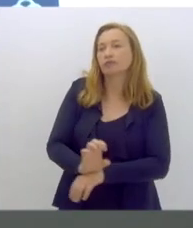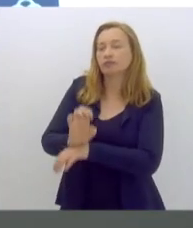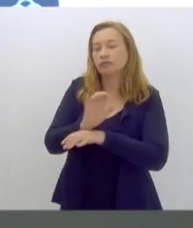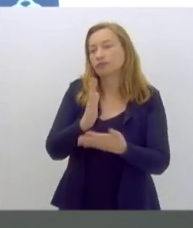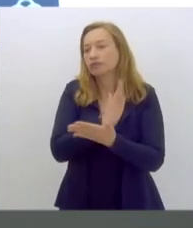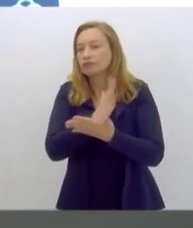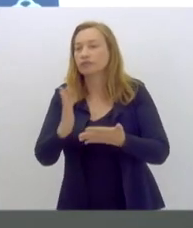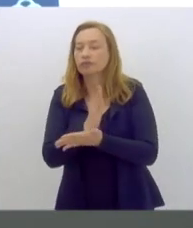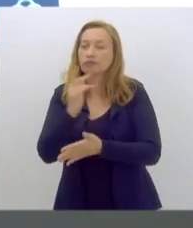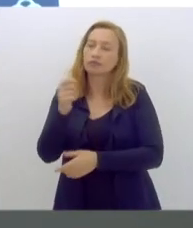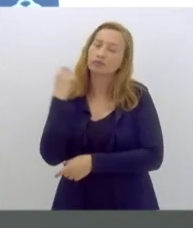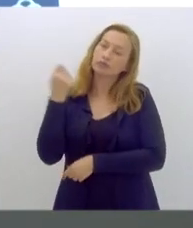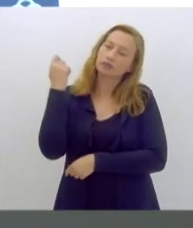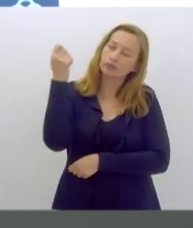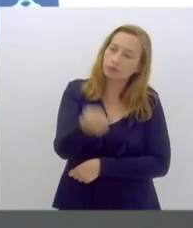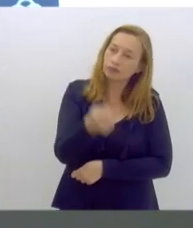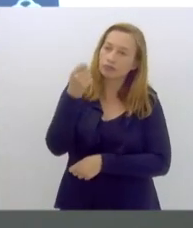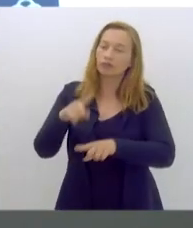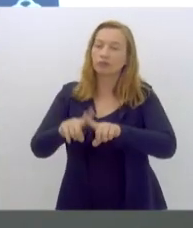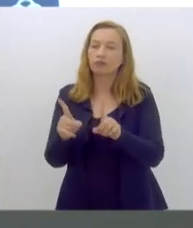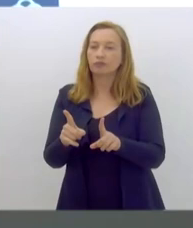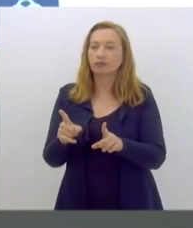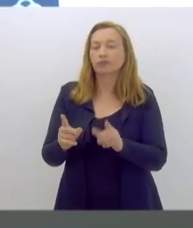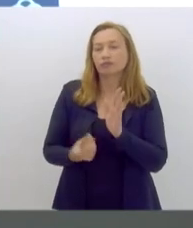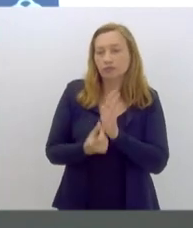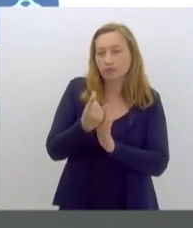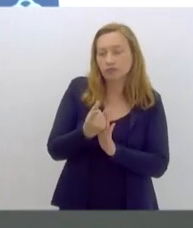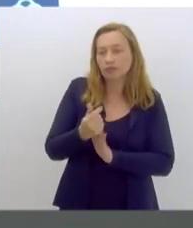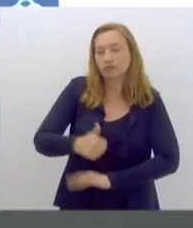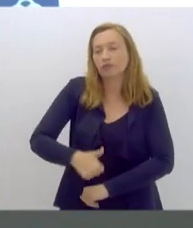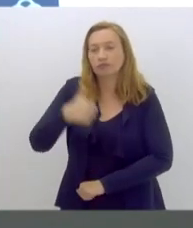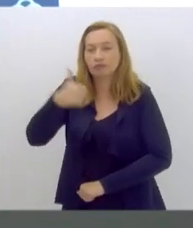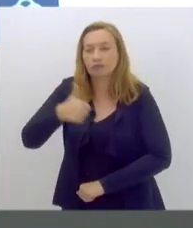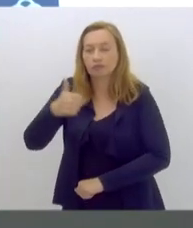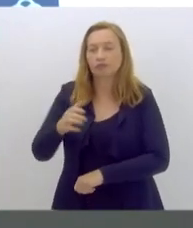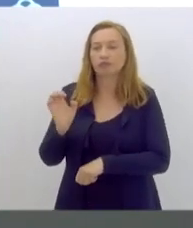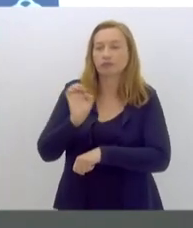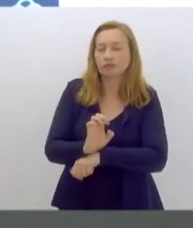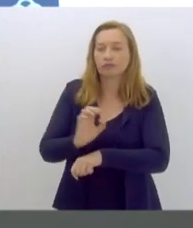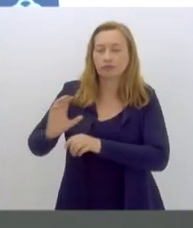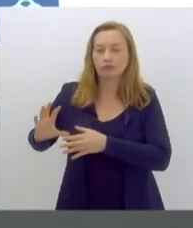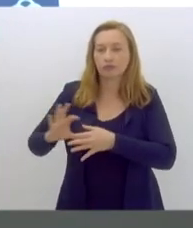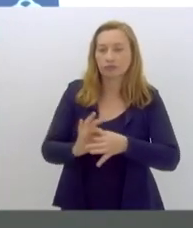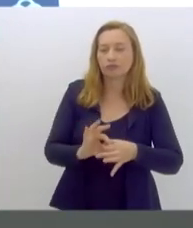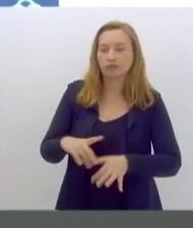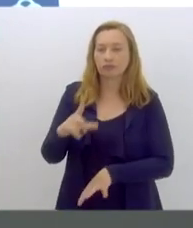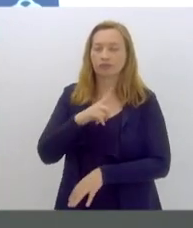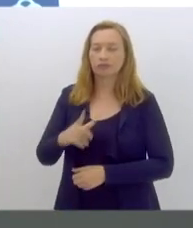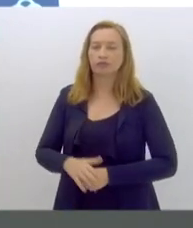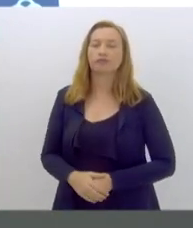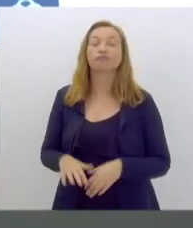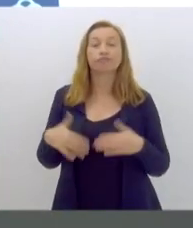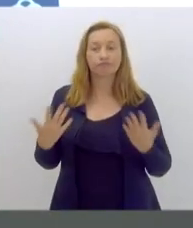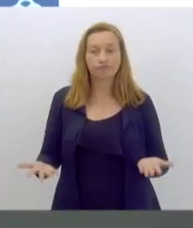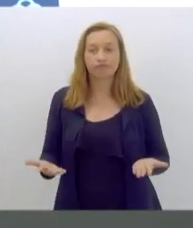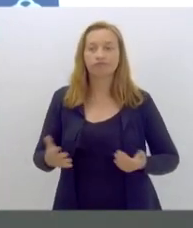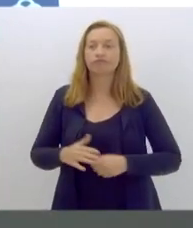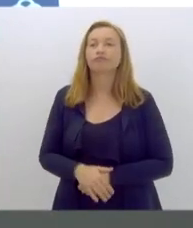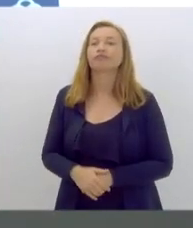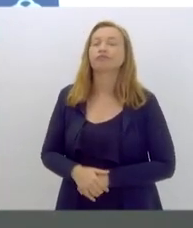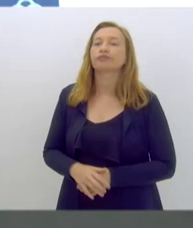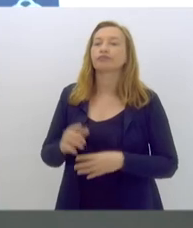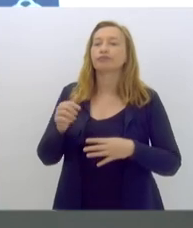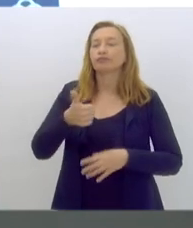mas com o orçamento é o primeiro estado que estabelece essa conexão Então aqui